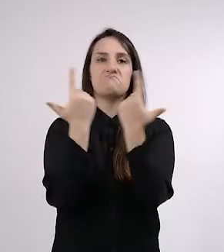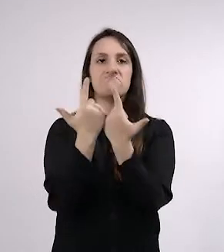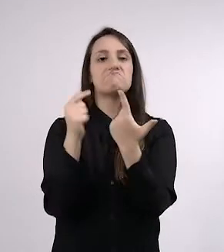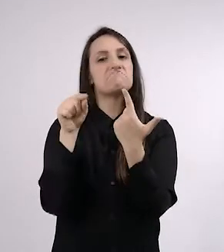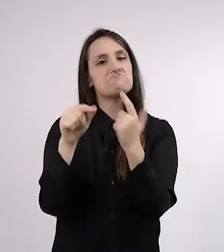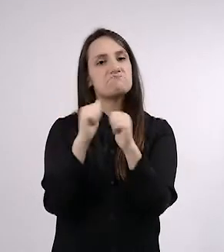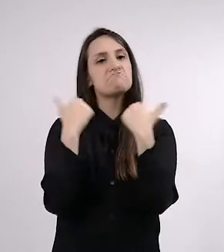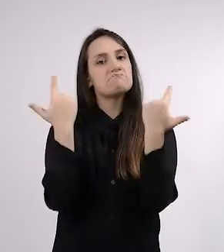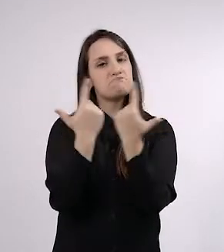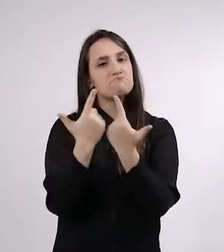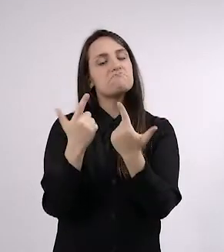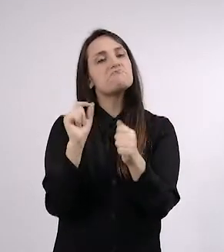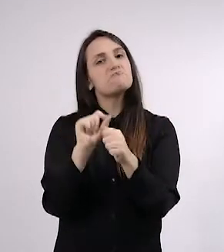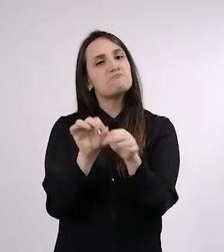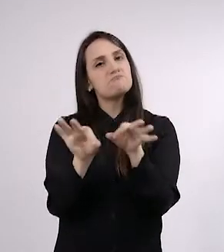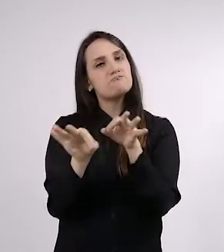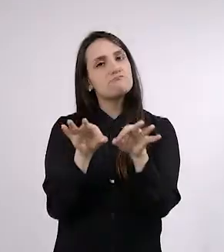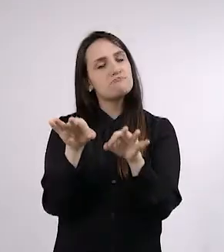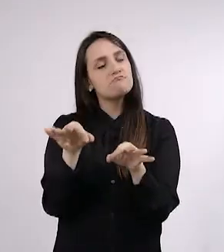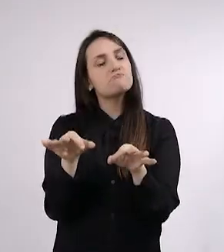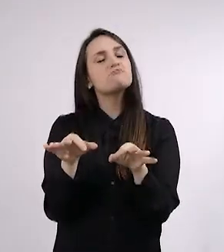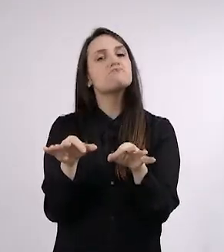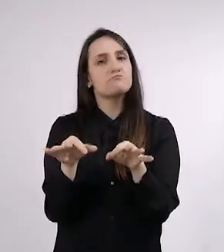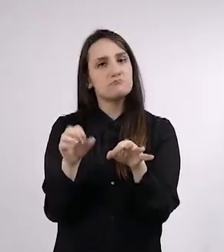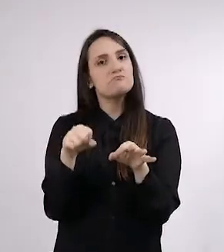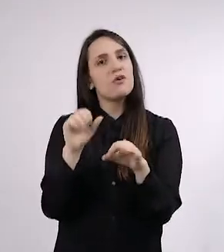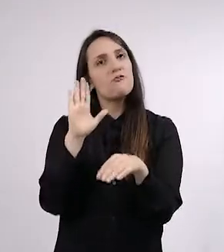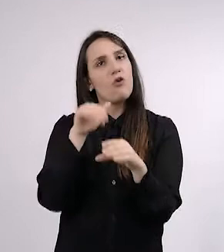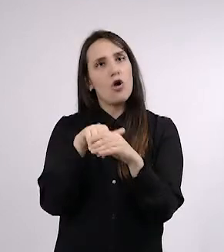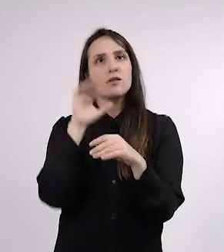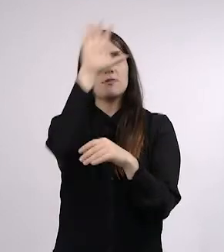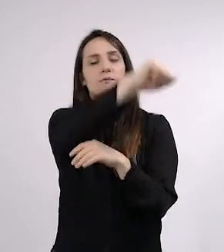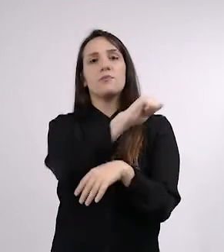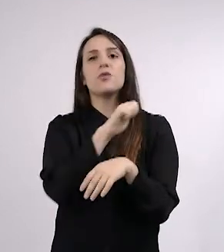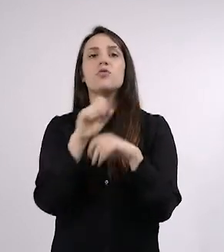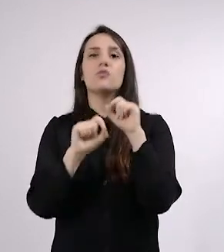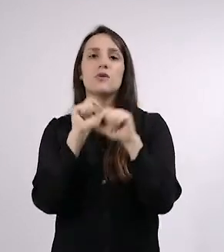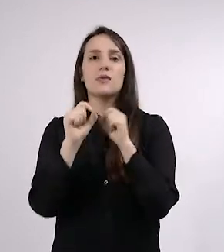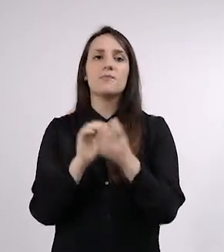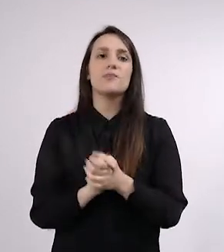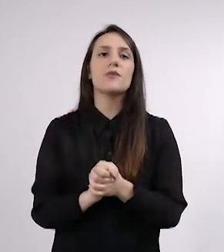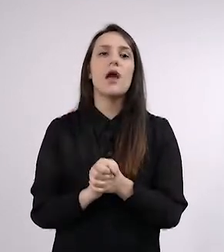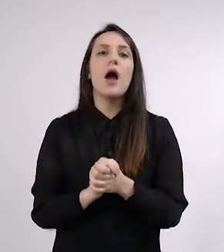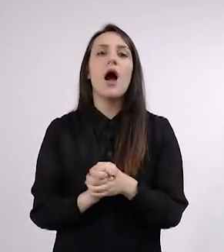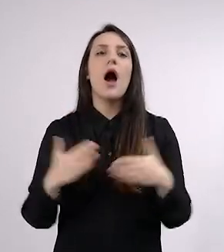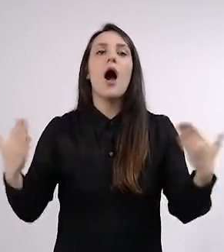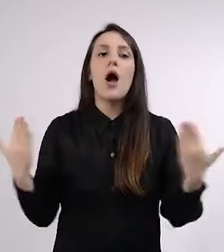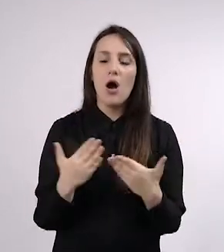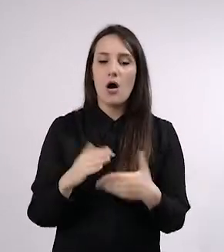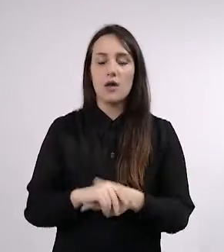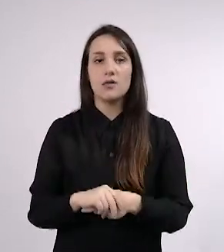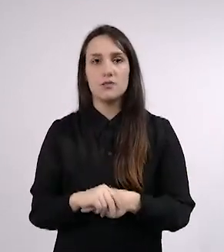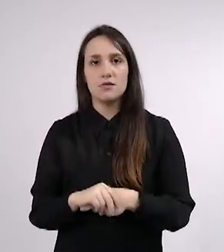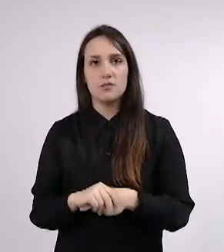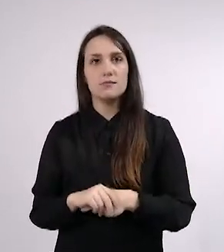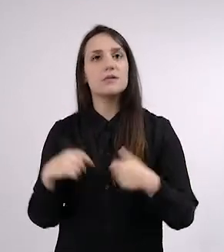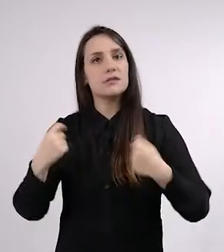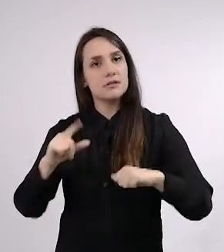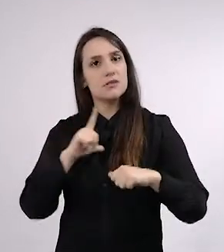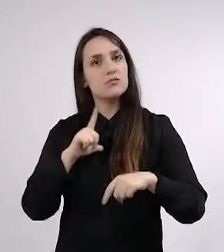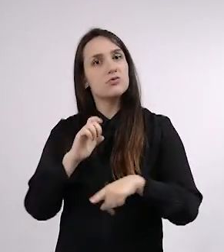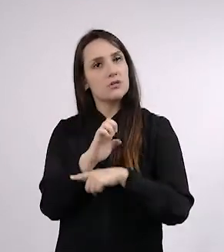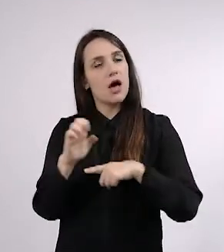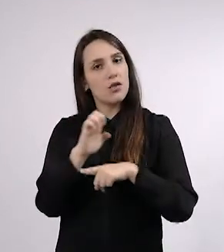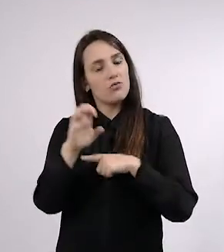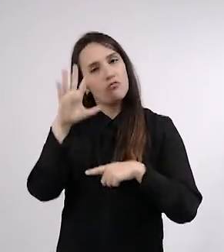madura, aquilo que é estruturante de longo prazo, aquilo que é necessário de curto prazo, para que a gente siga essa diretriz de um Estado